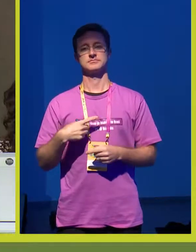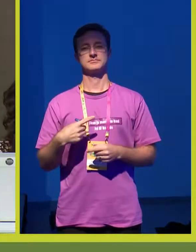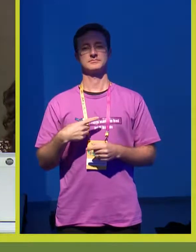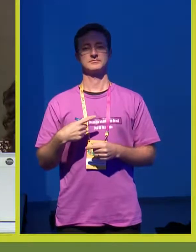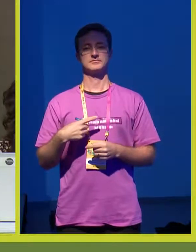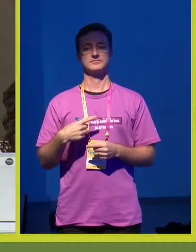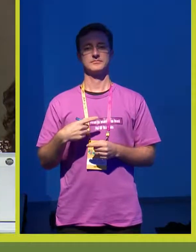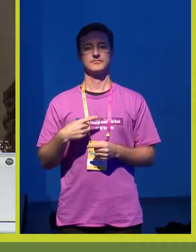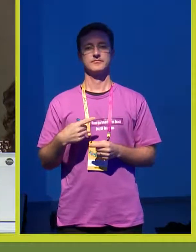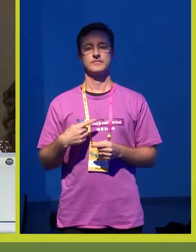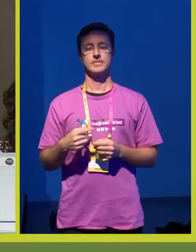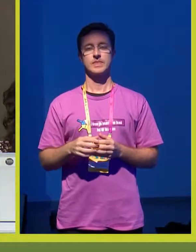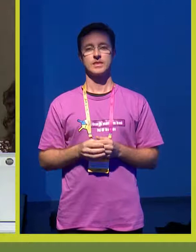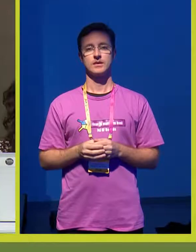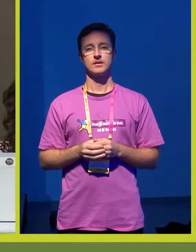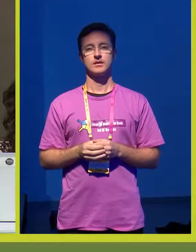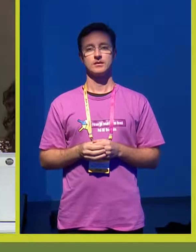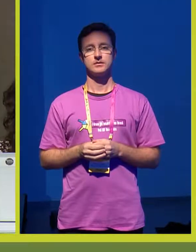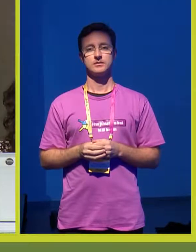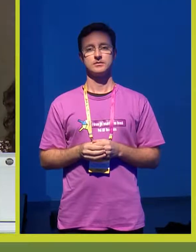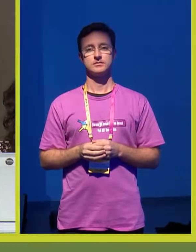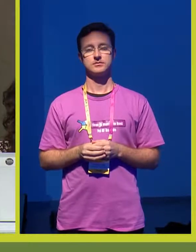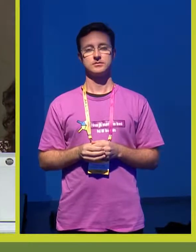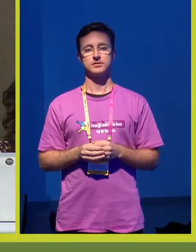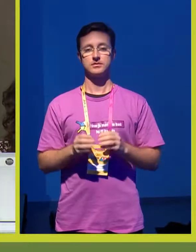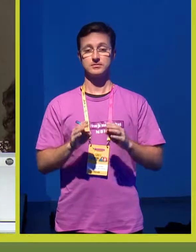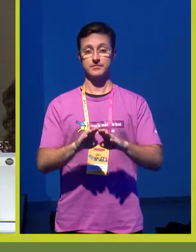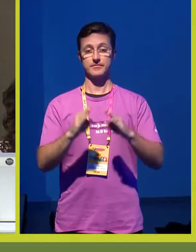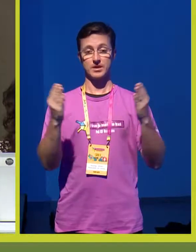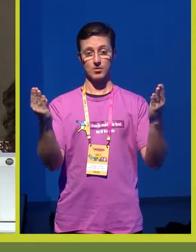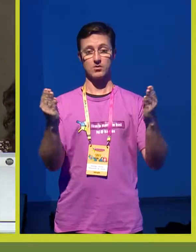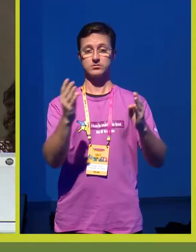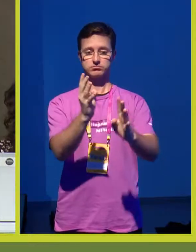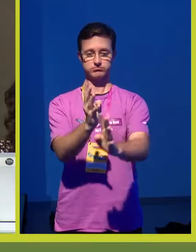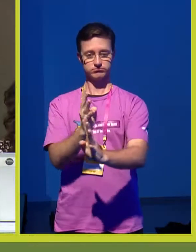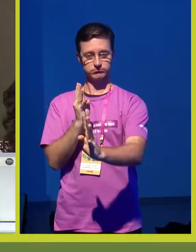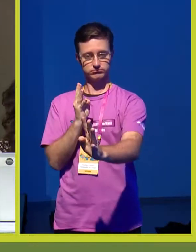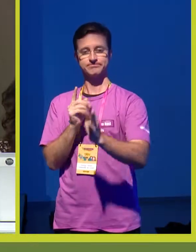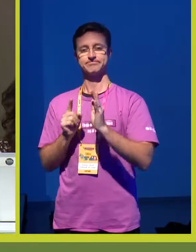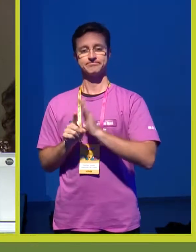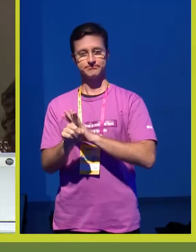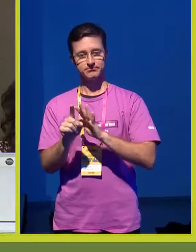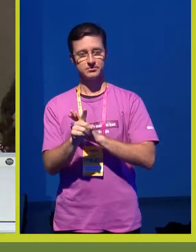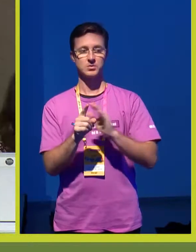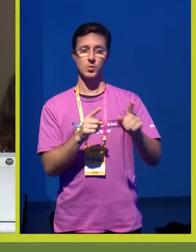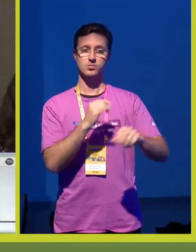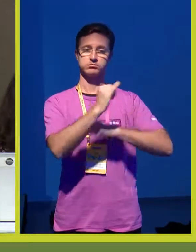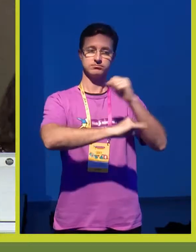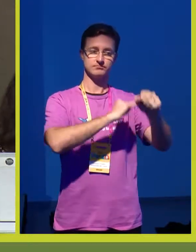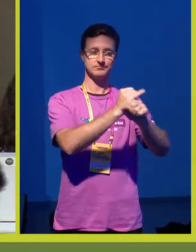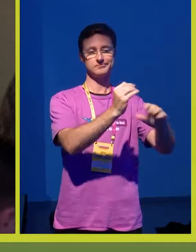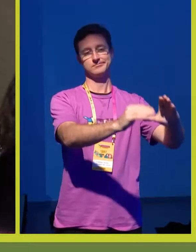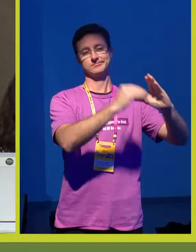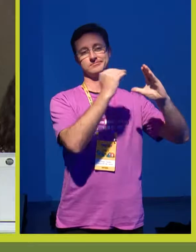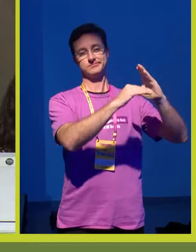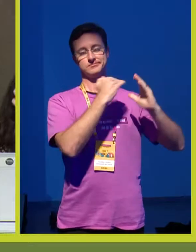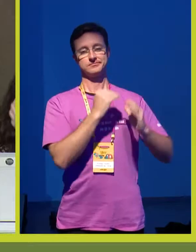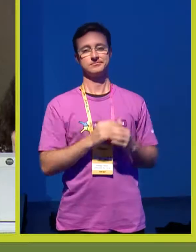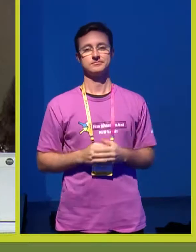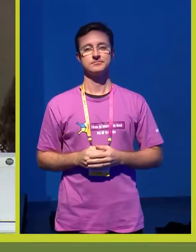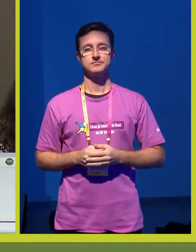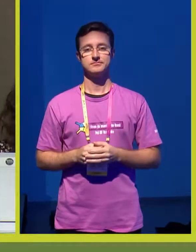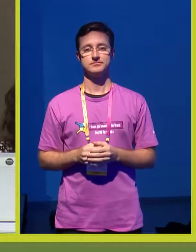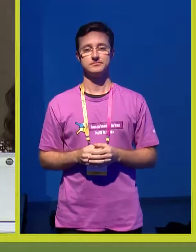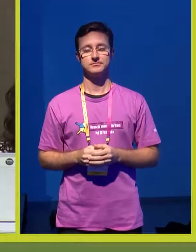sessão de abertura para questões do público online e presencial. Então,